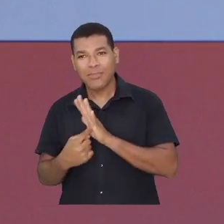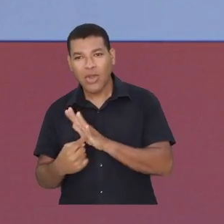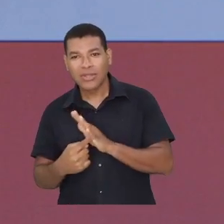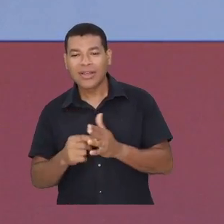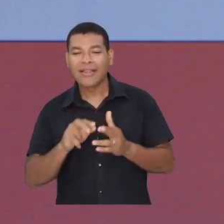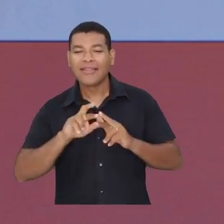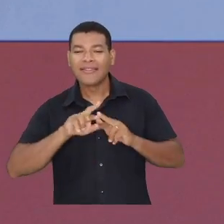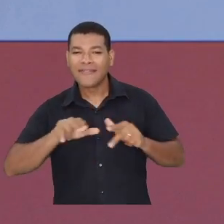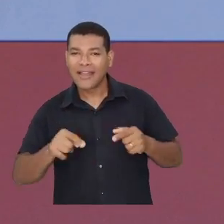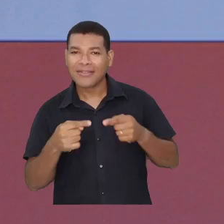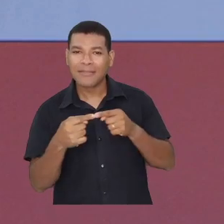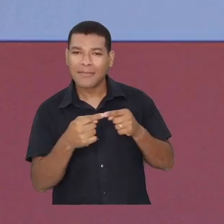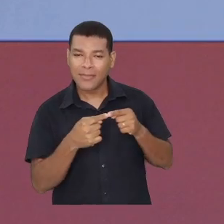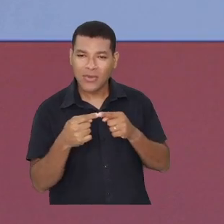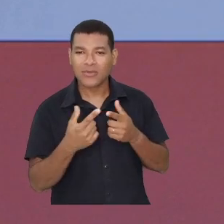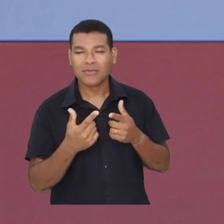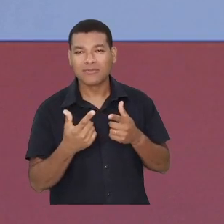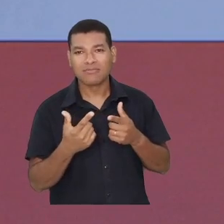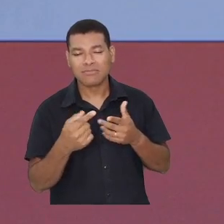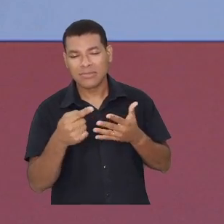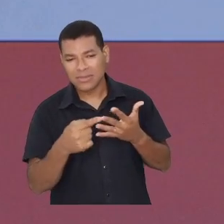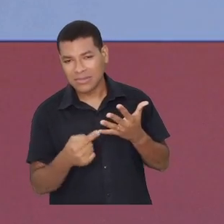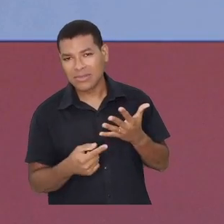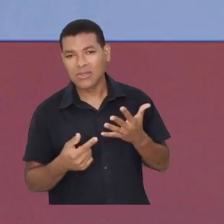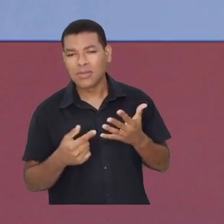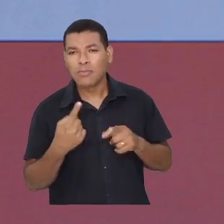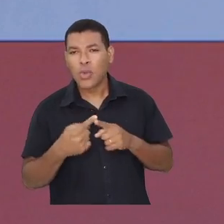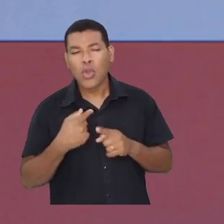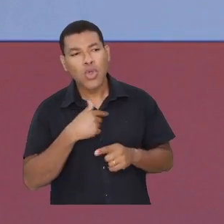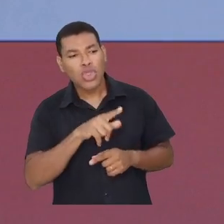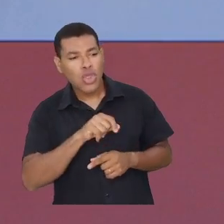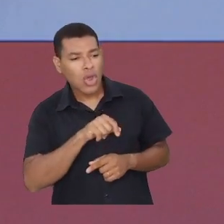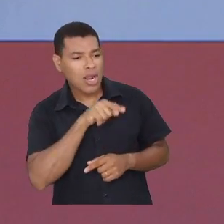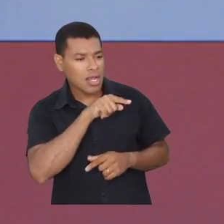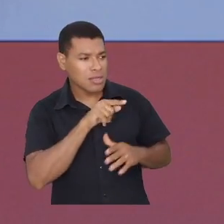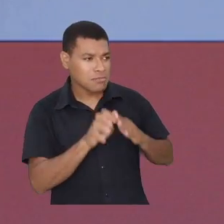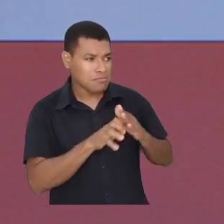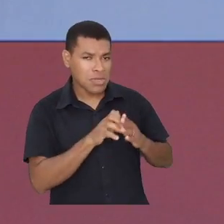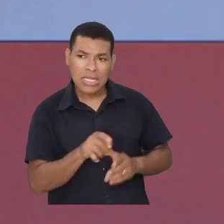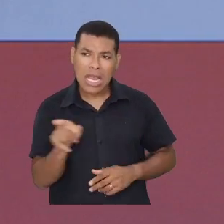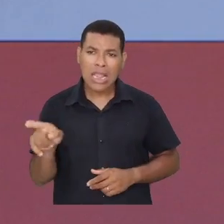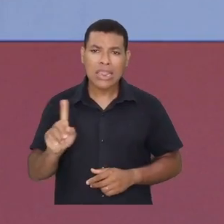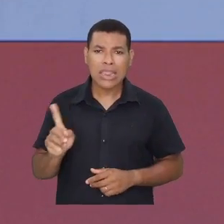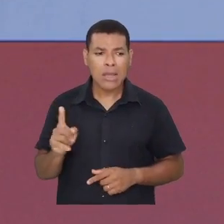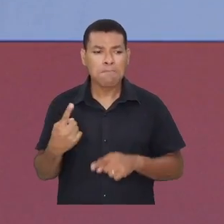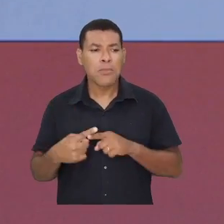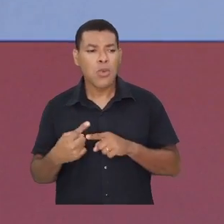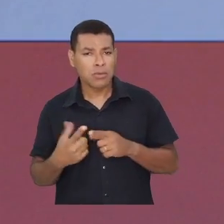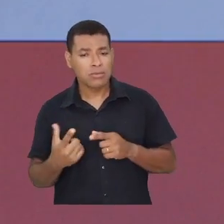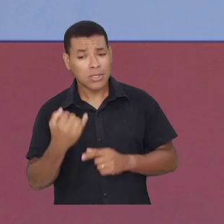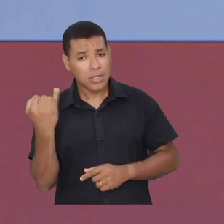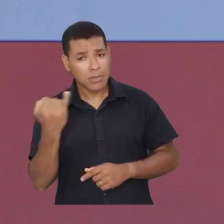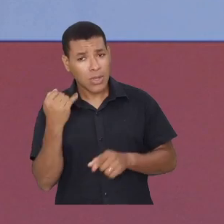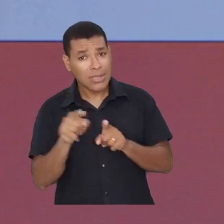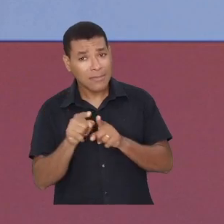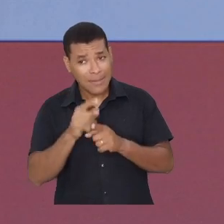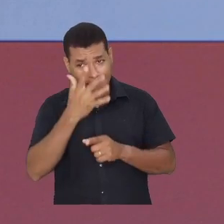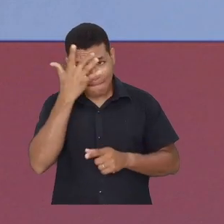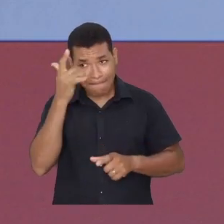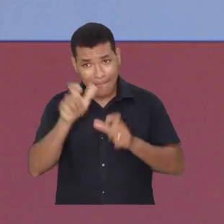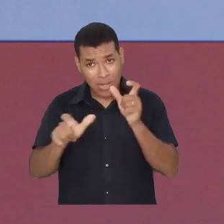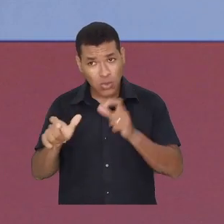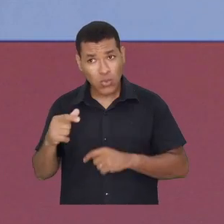de diferenciação, né? Por que eu escolho uma oportunidade numa empresa A e não na B? Também é importante para as